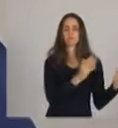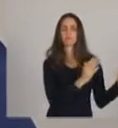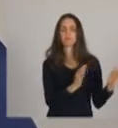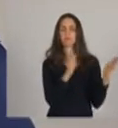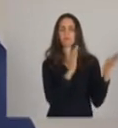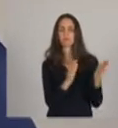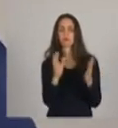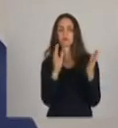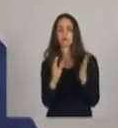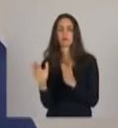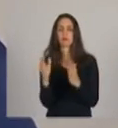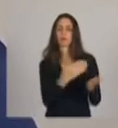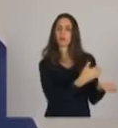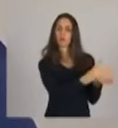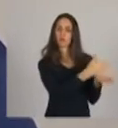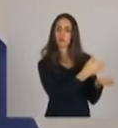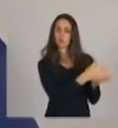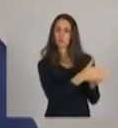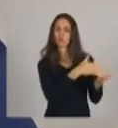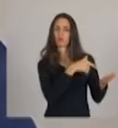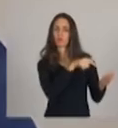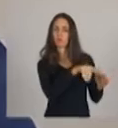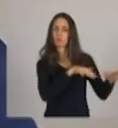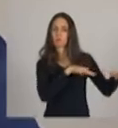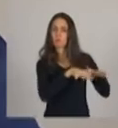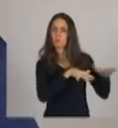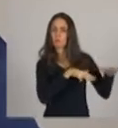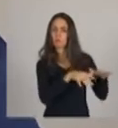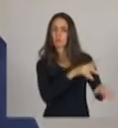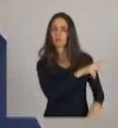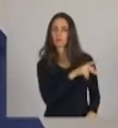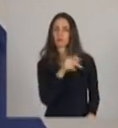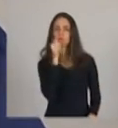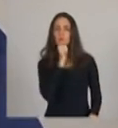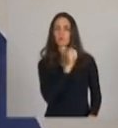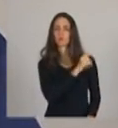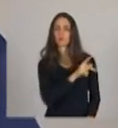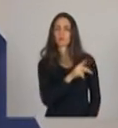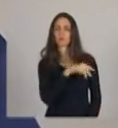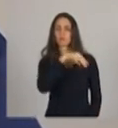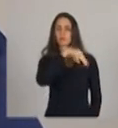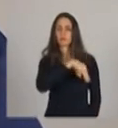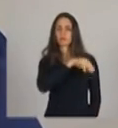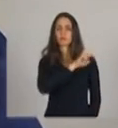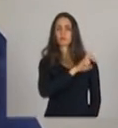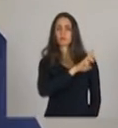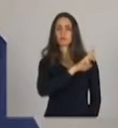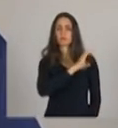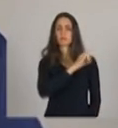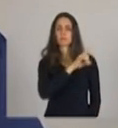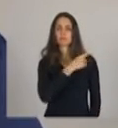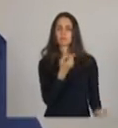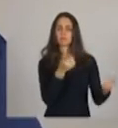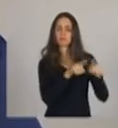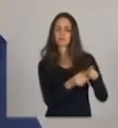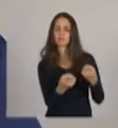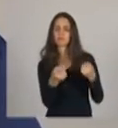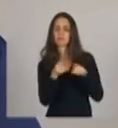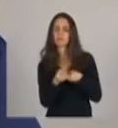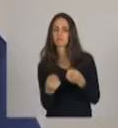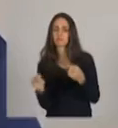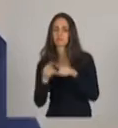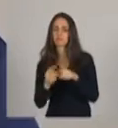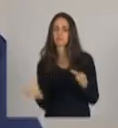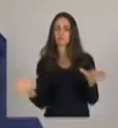iniciado lá pela professora Mercedes, ela vai transformando e vai buscando com